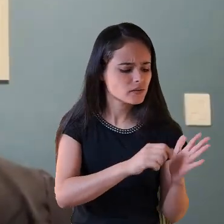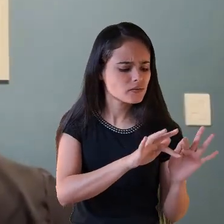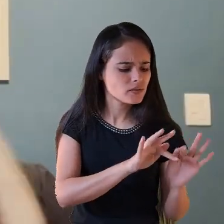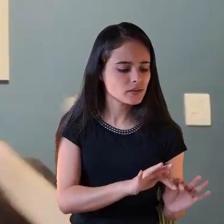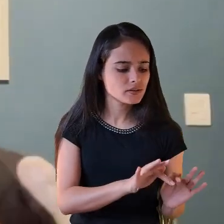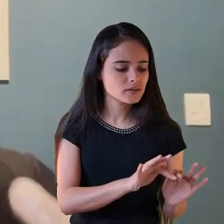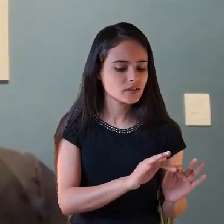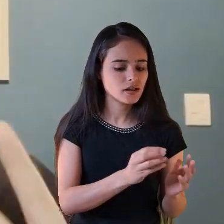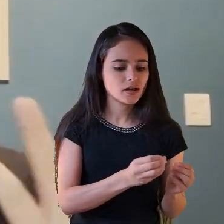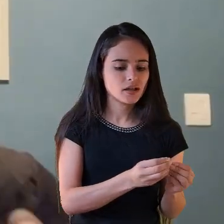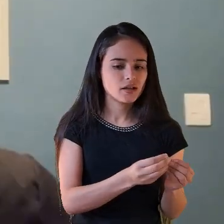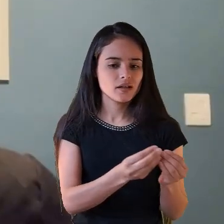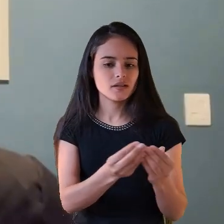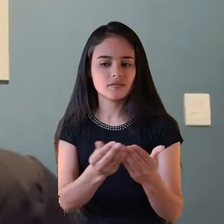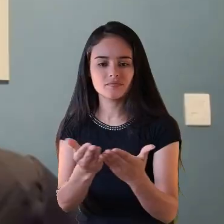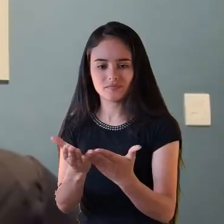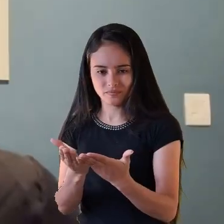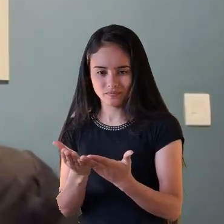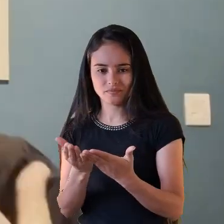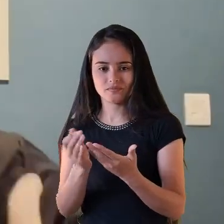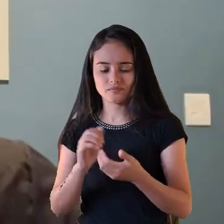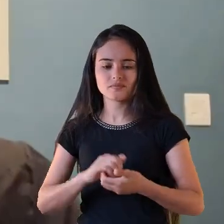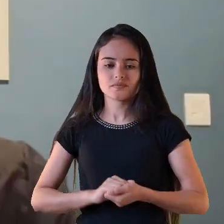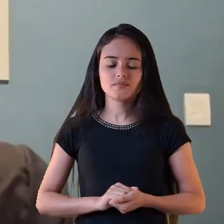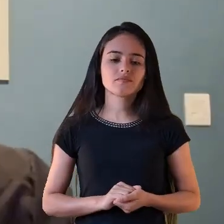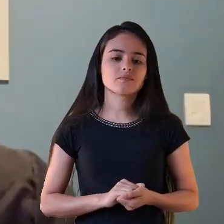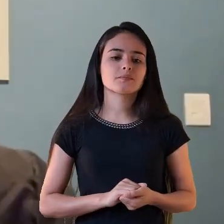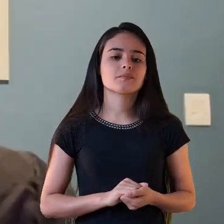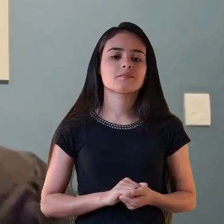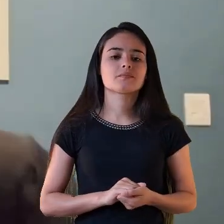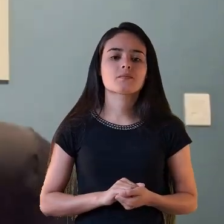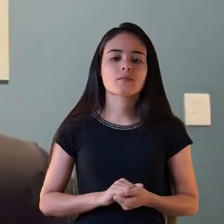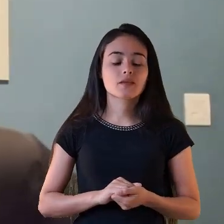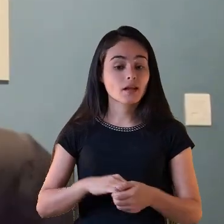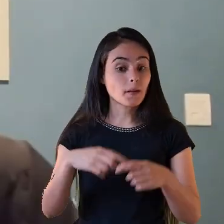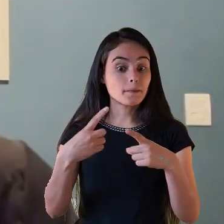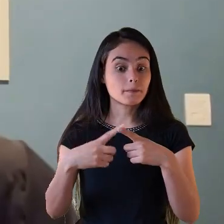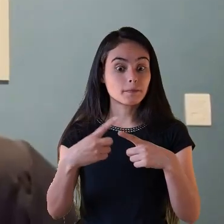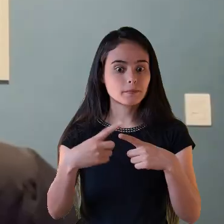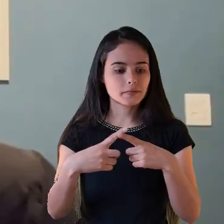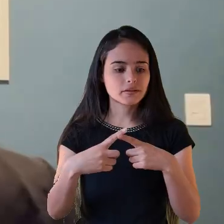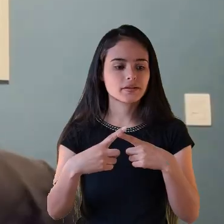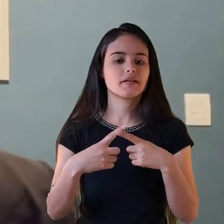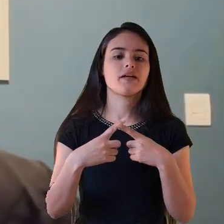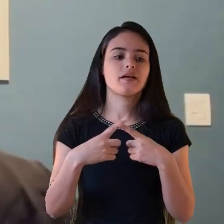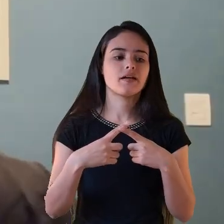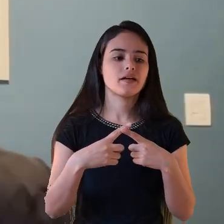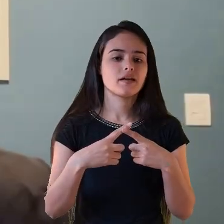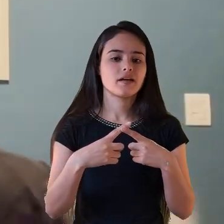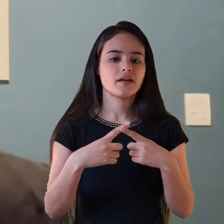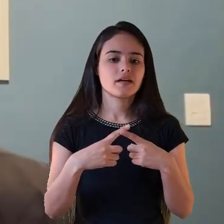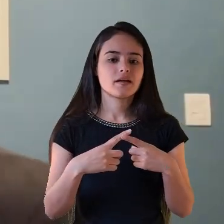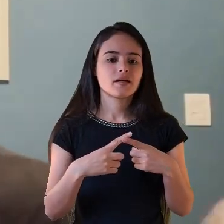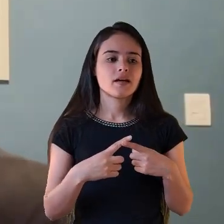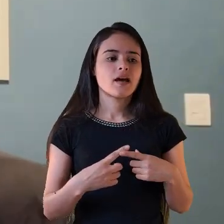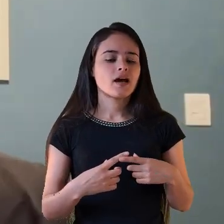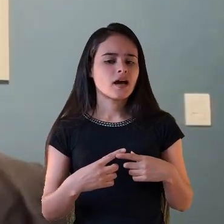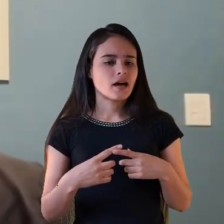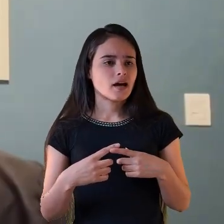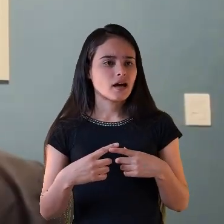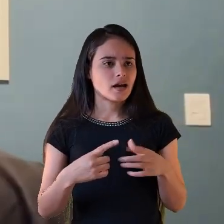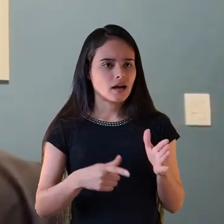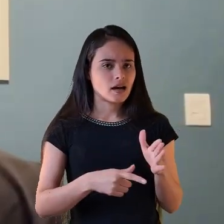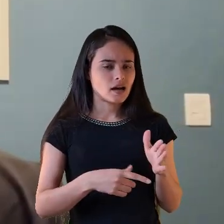agora na escrita, né, na linguagem adaptada para essa mídia nova, que é o texto, né? Antes estava em áudio e